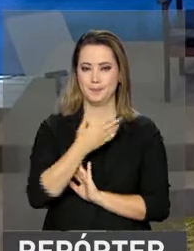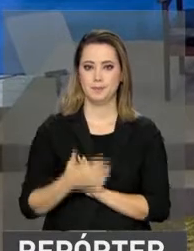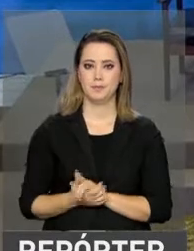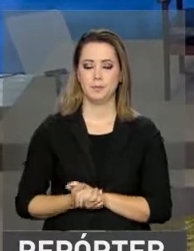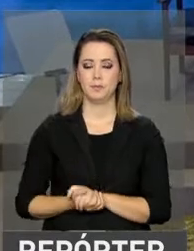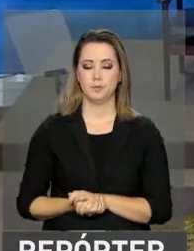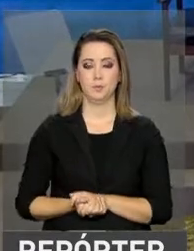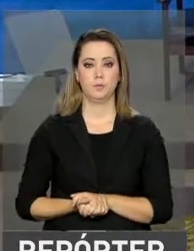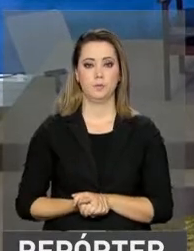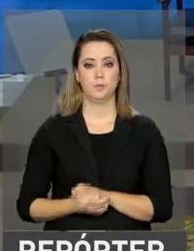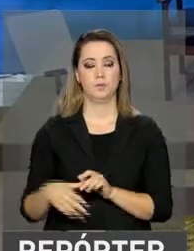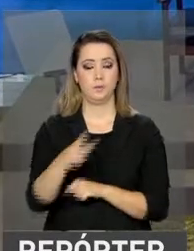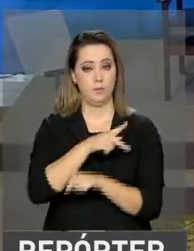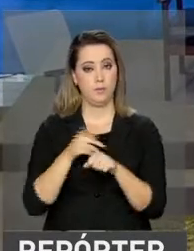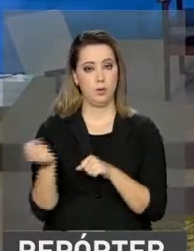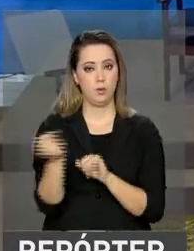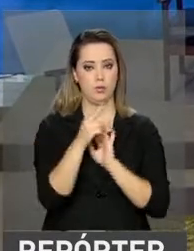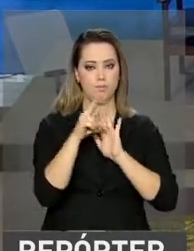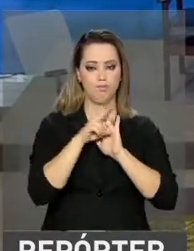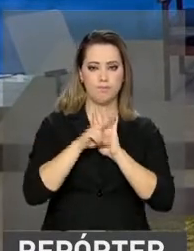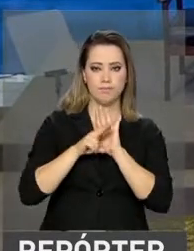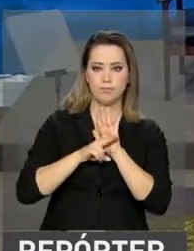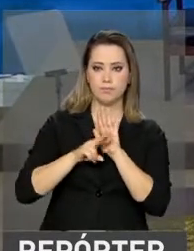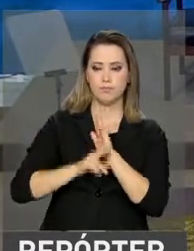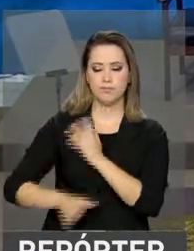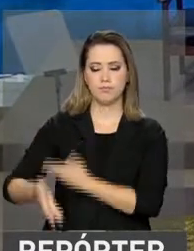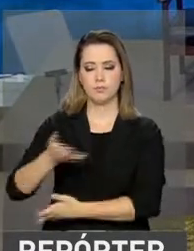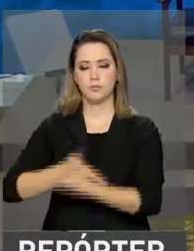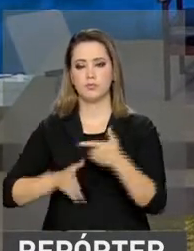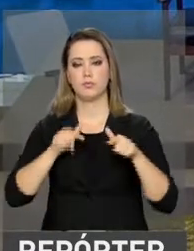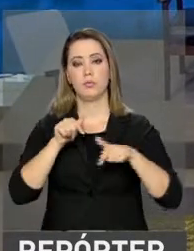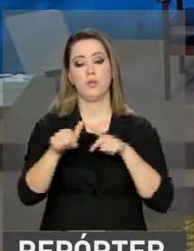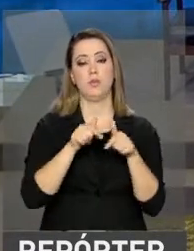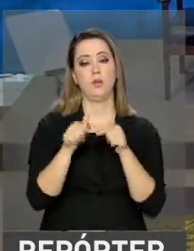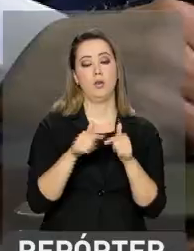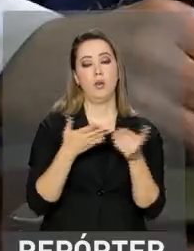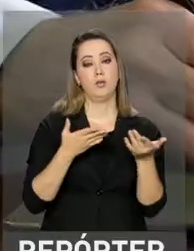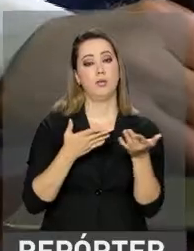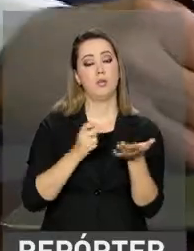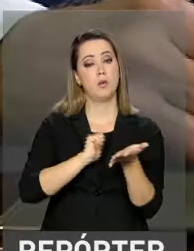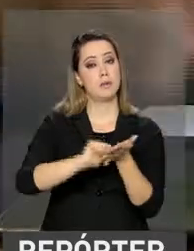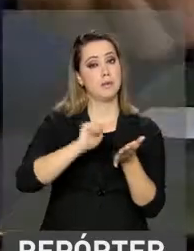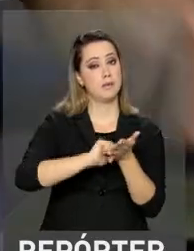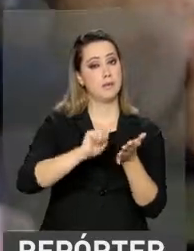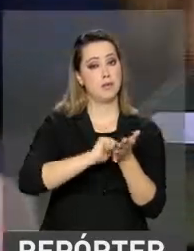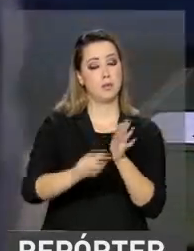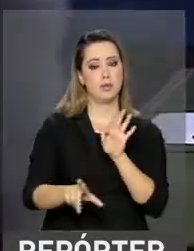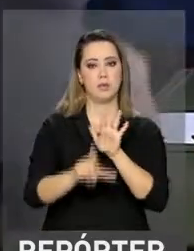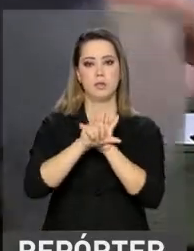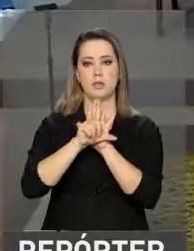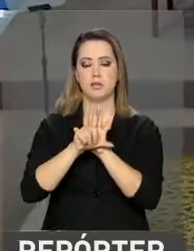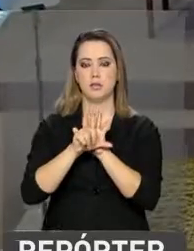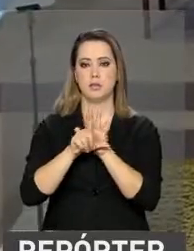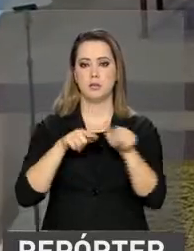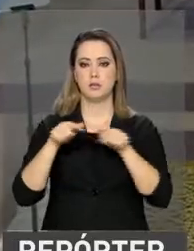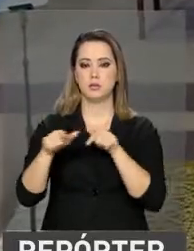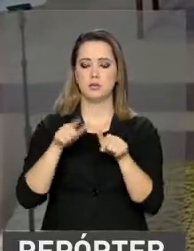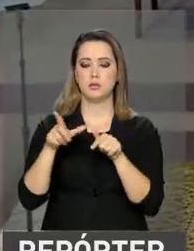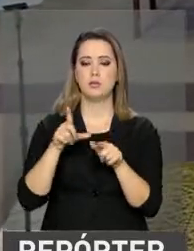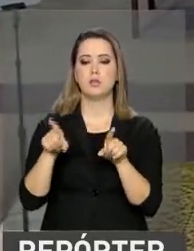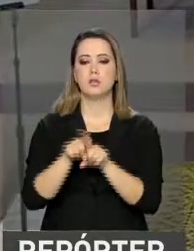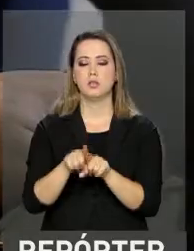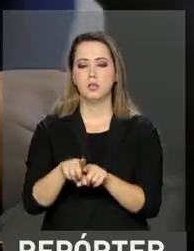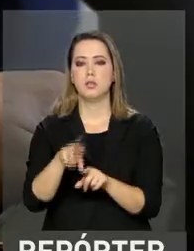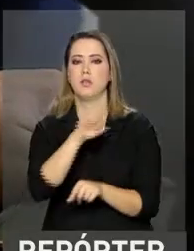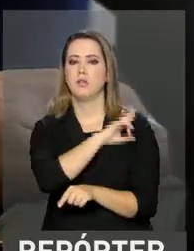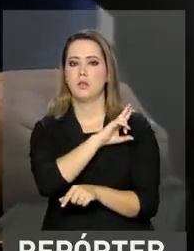país conta com novas regras para as relações de trabalho a sanção da modernização das leis trabalhistas contou com representantes